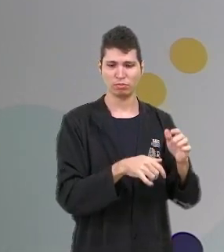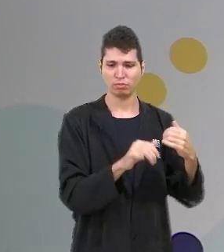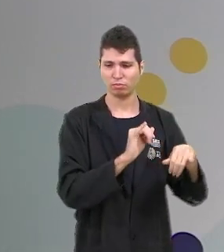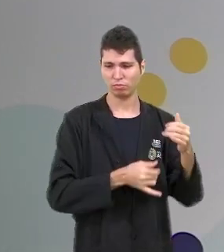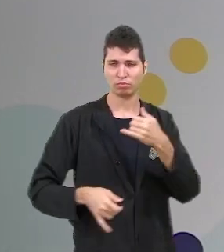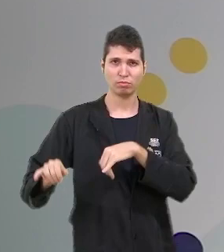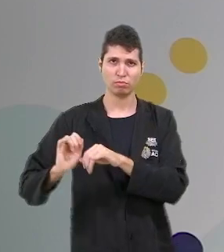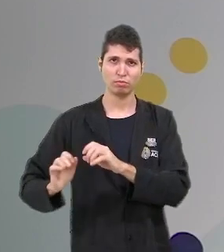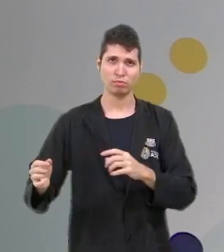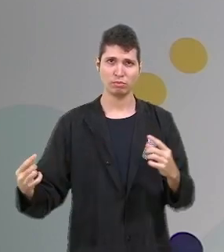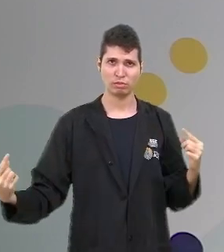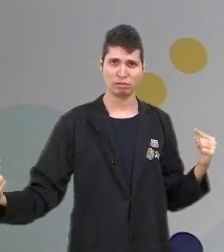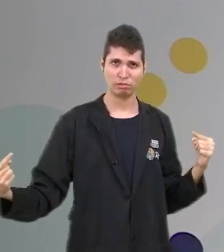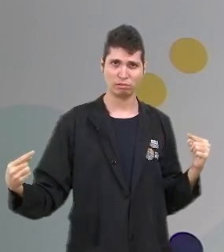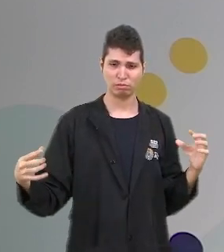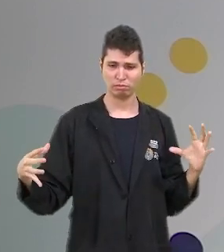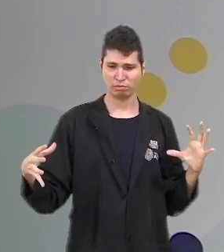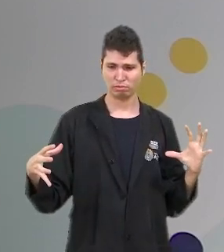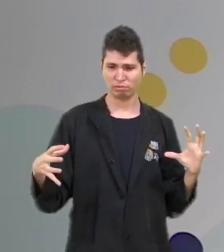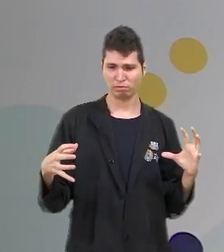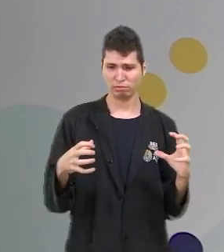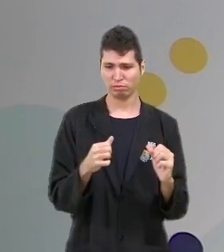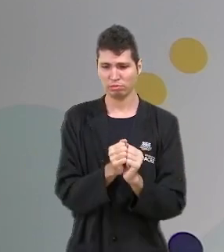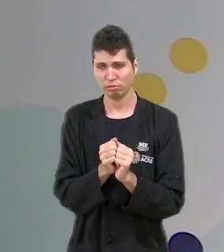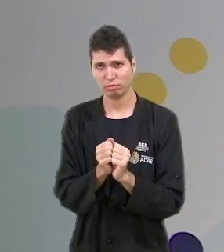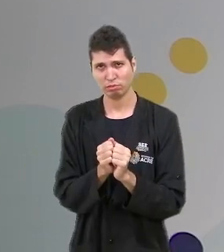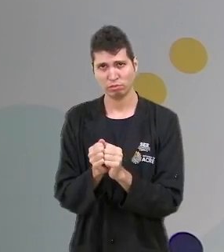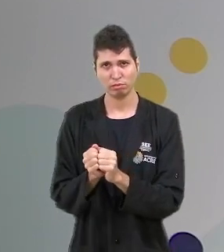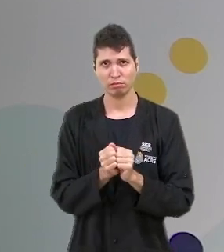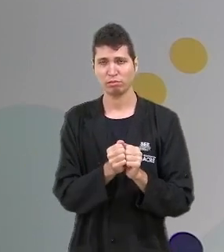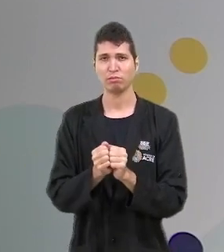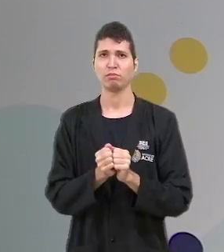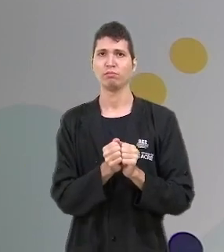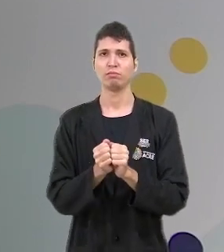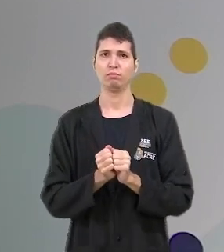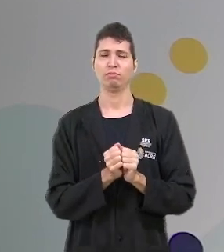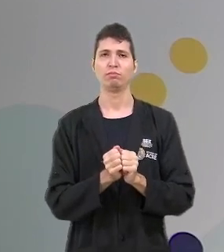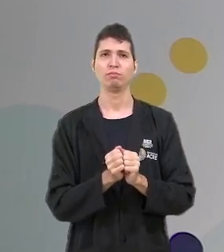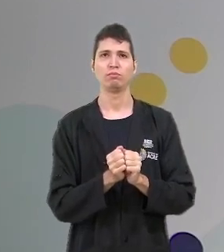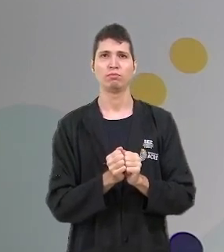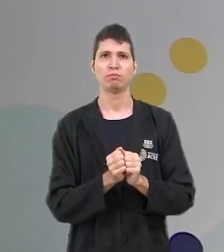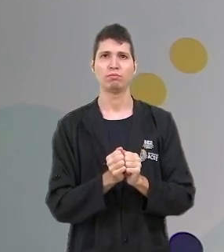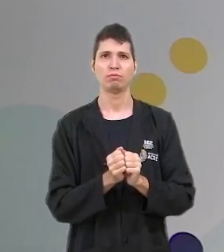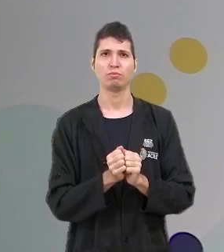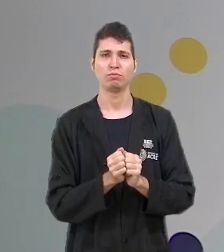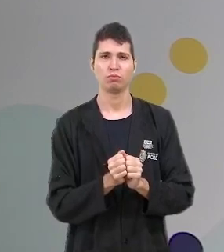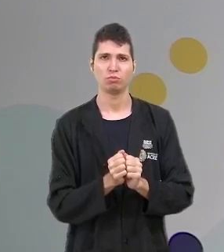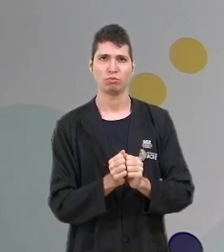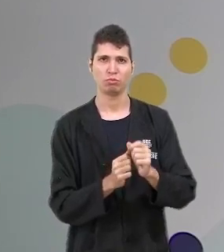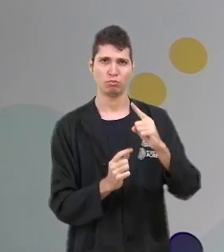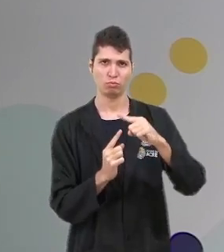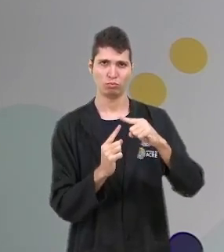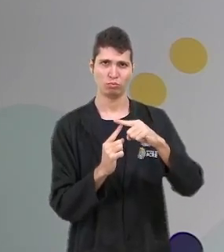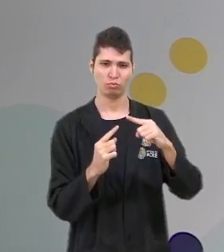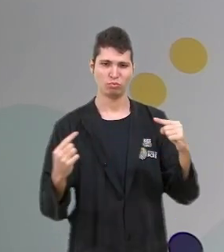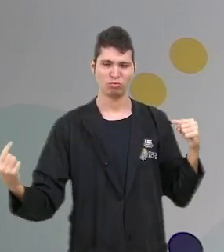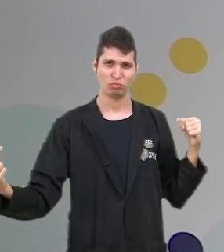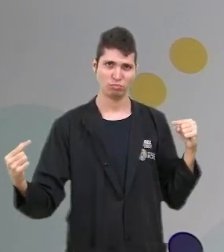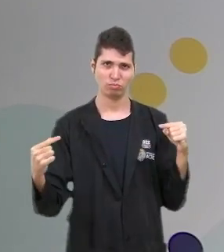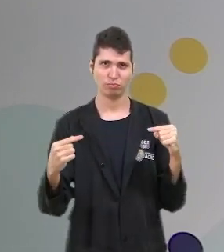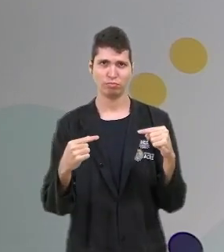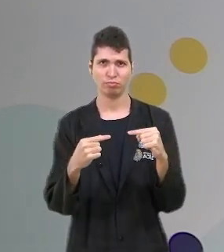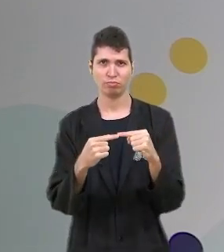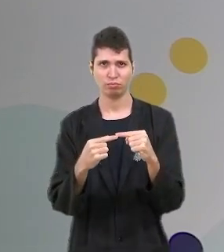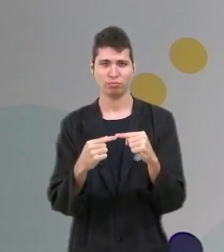bem essa propriedade para inserir aí alguns elementos e os tipos de ligações que ele vai